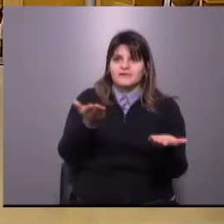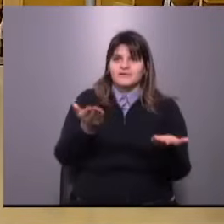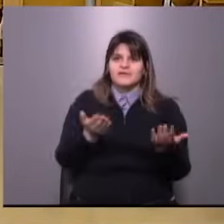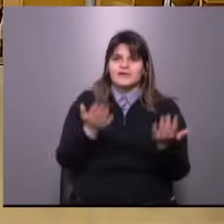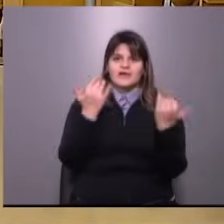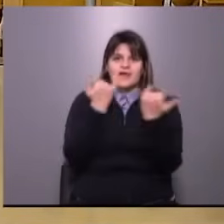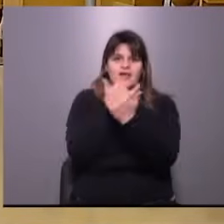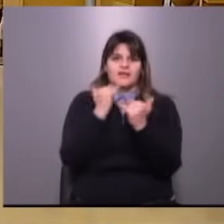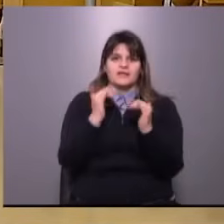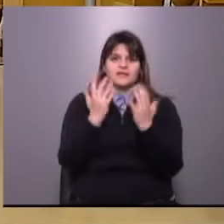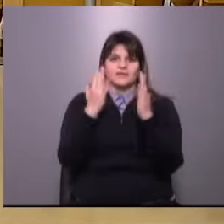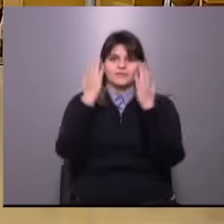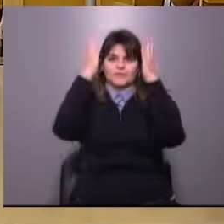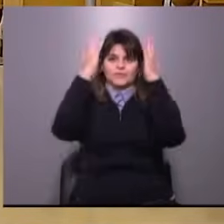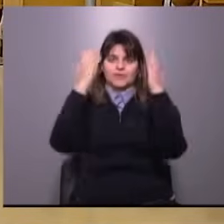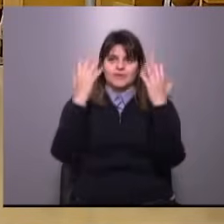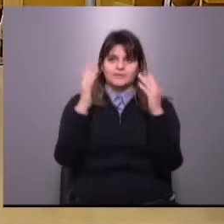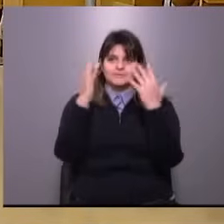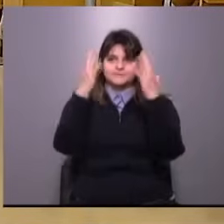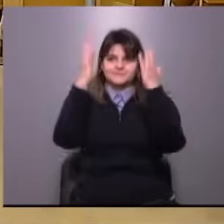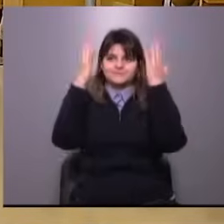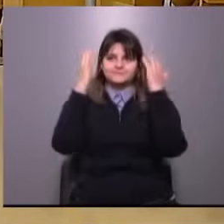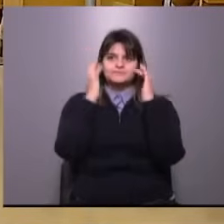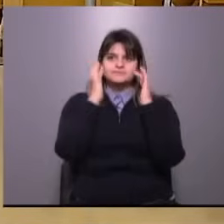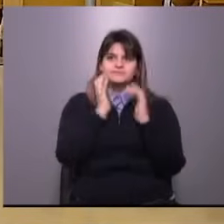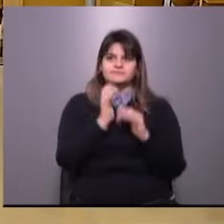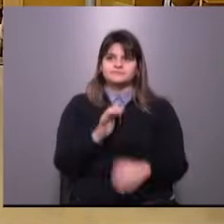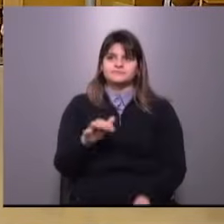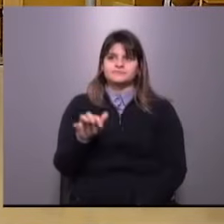vem Senhor, aleluia.